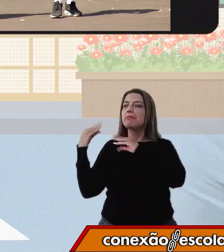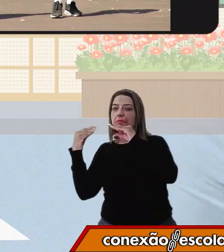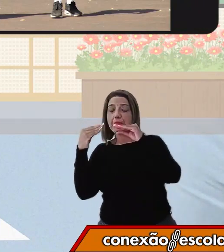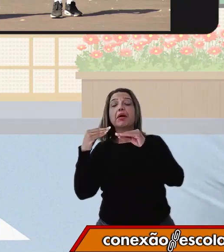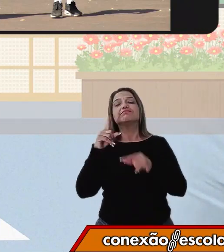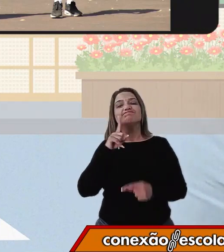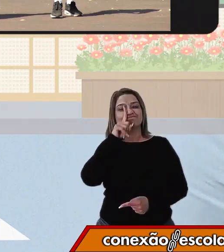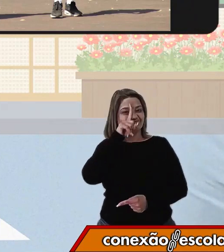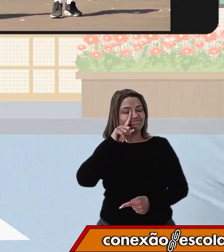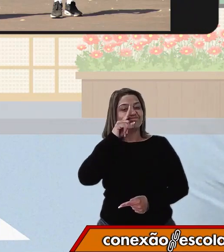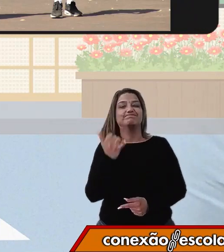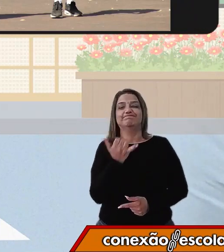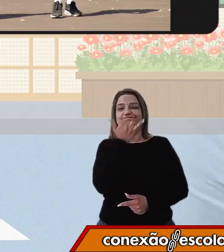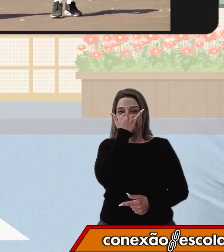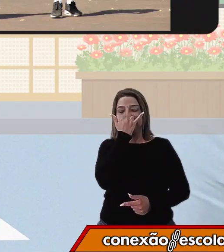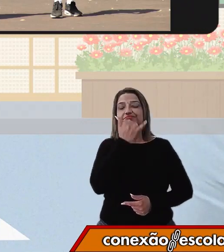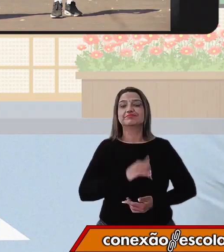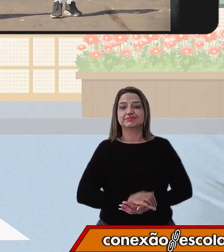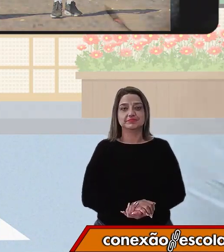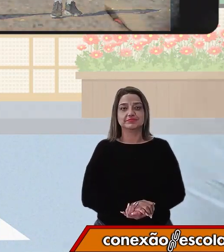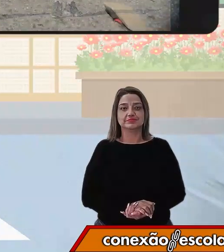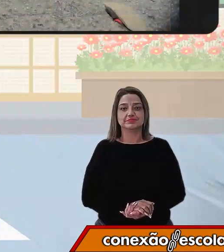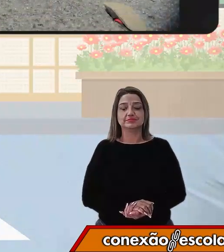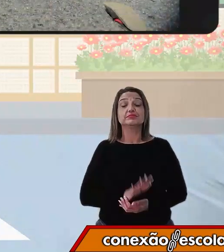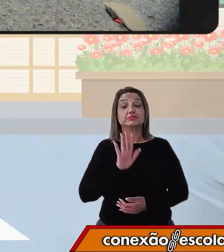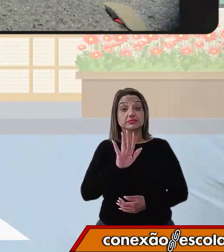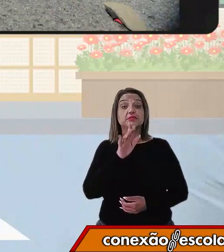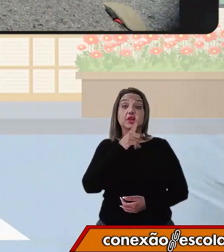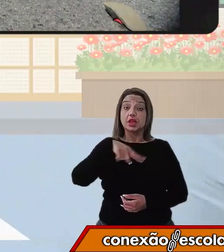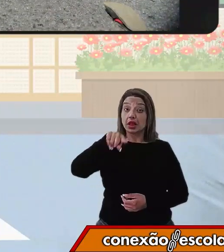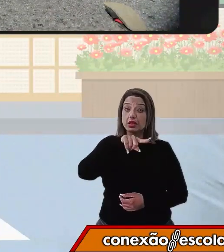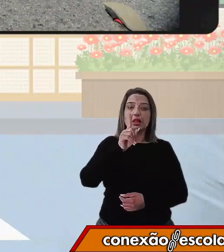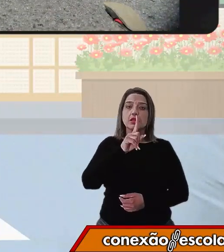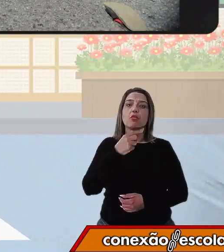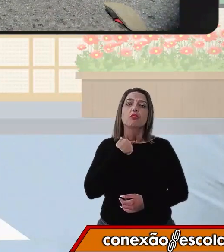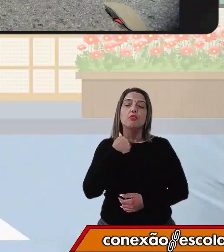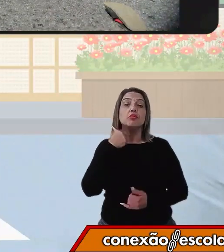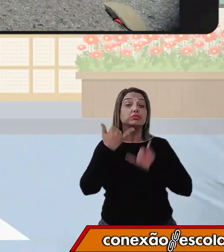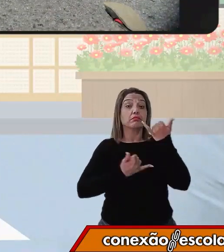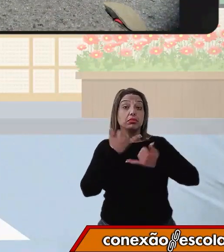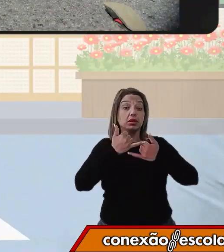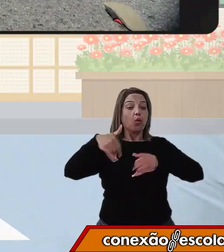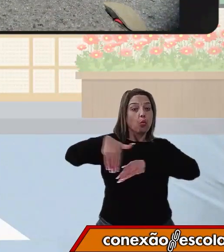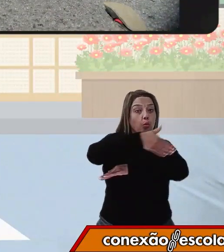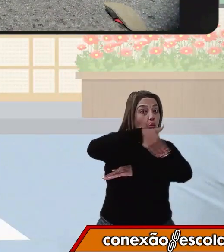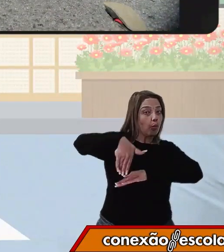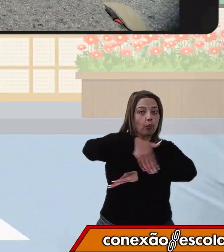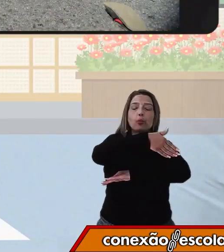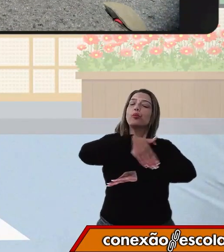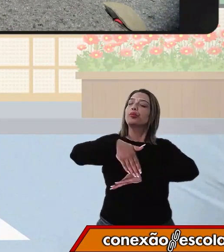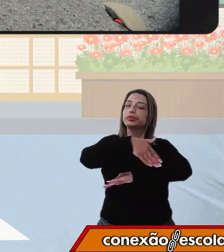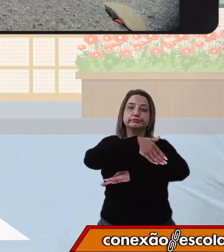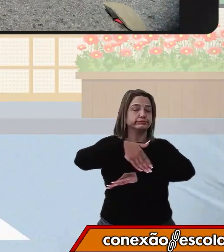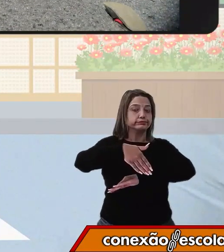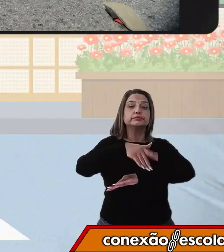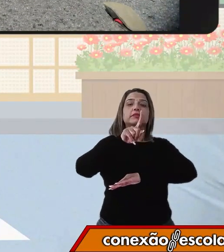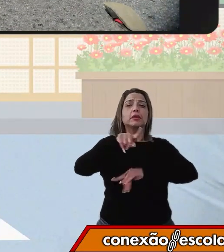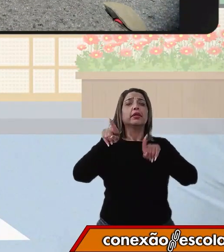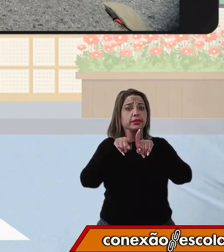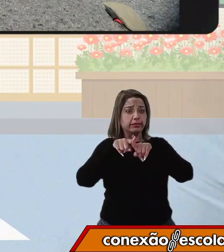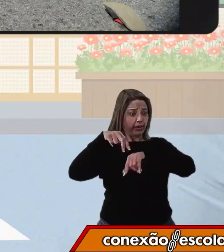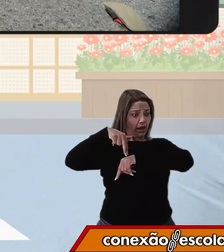sua vida em risco Lembrando que não é ideal brincar pelas ruas até mesmo